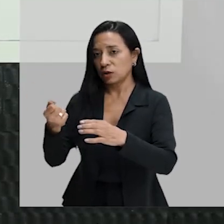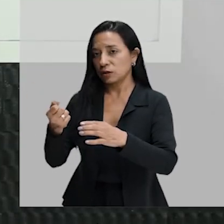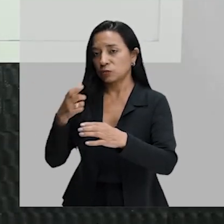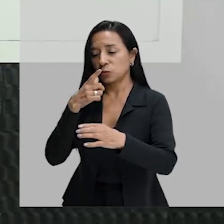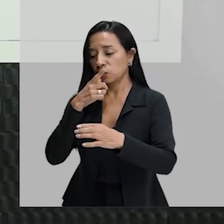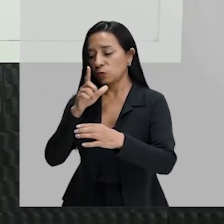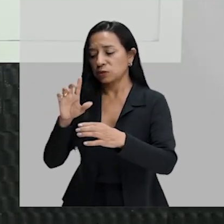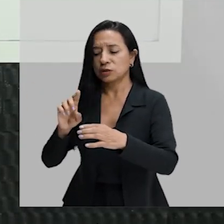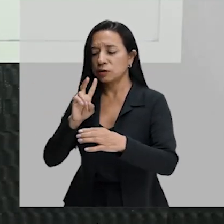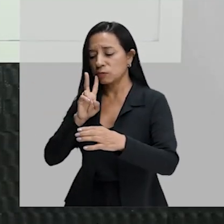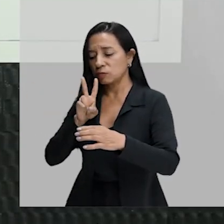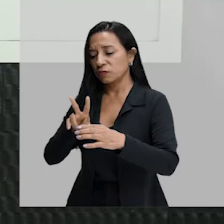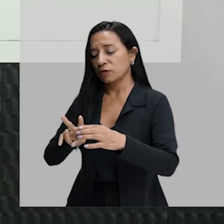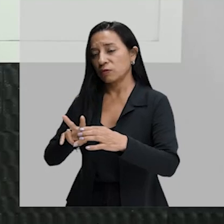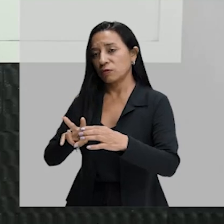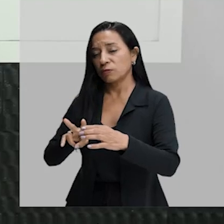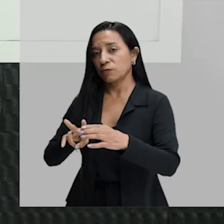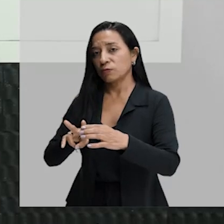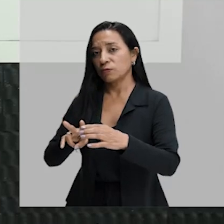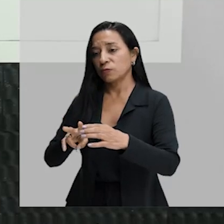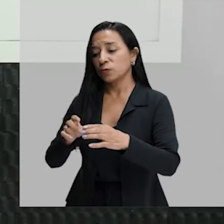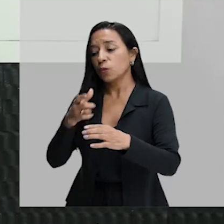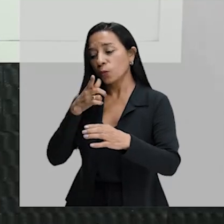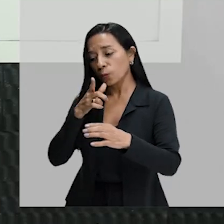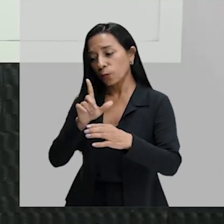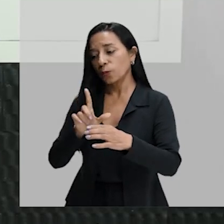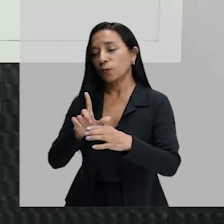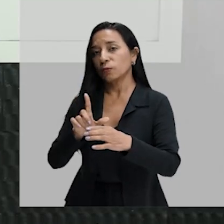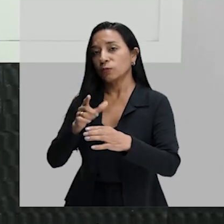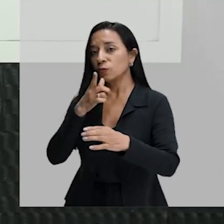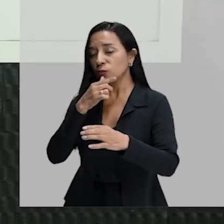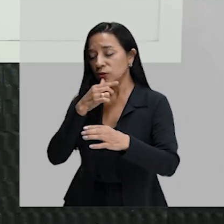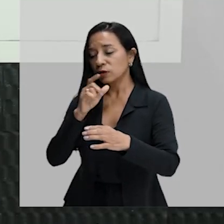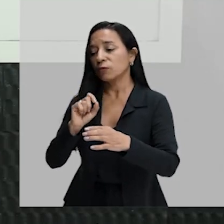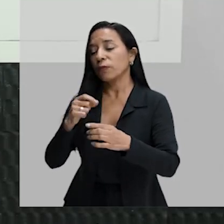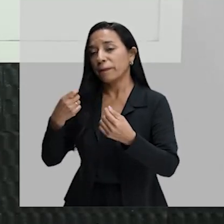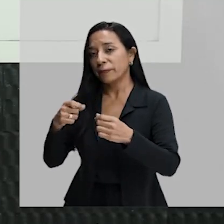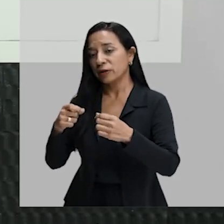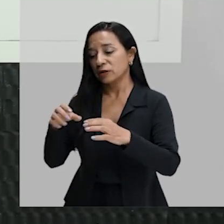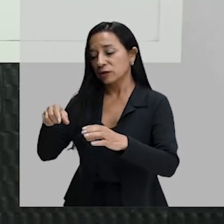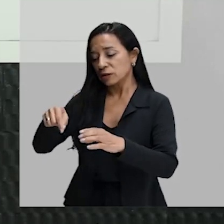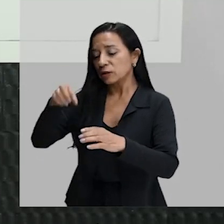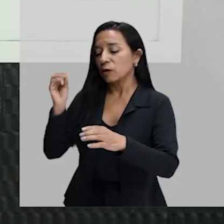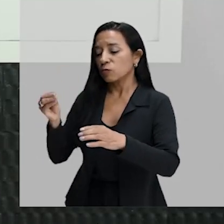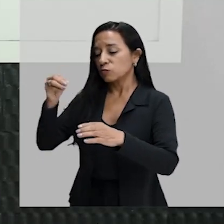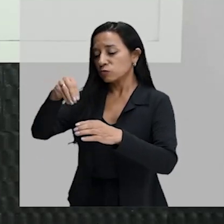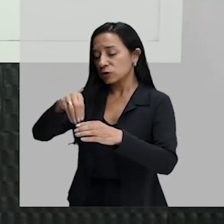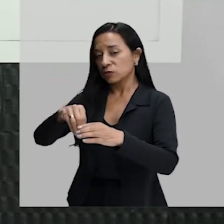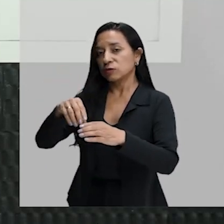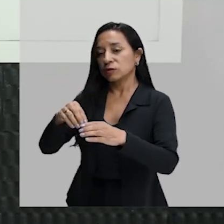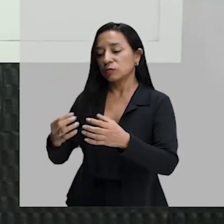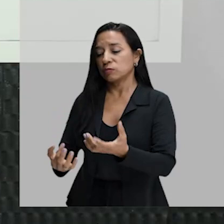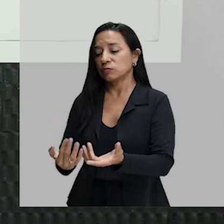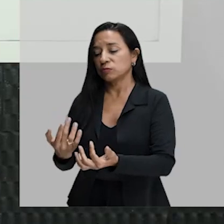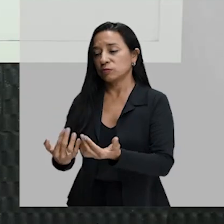conseguir acompanhar. Então o líquido, né, ele tem que estar no recipiente para poder ser aquecido. Então nós temos